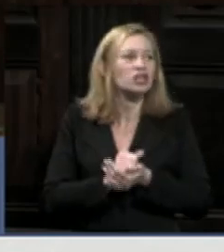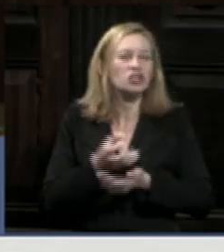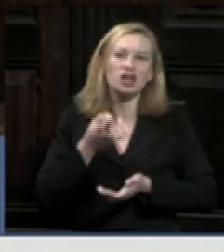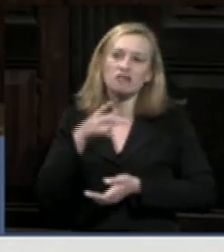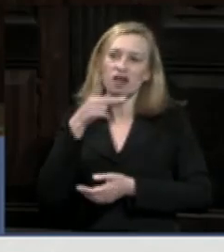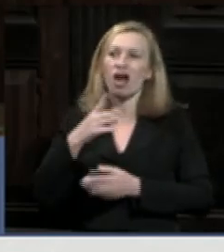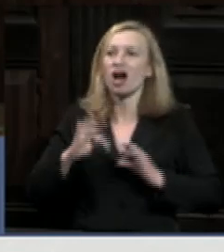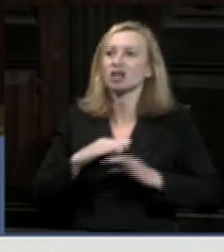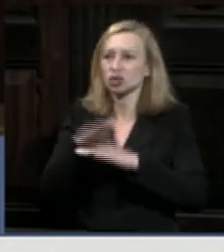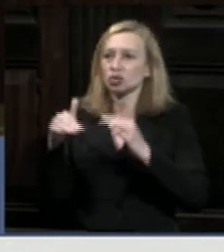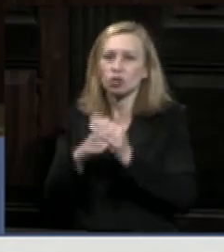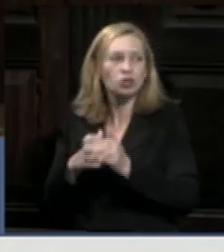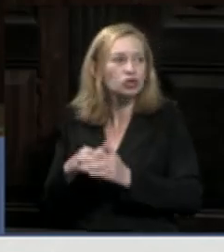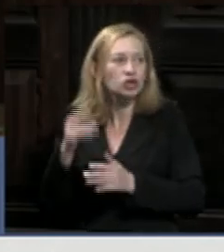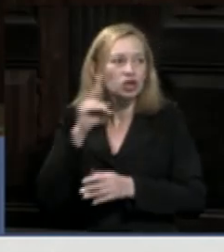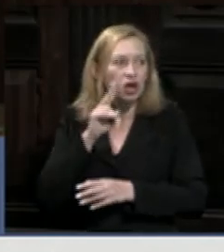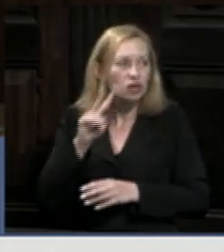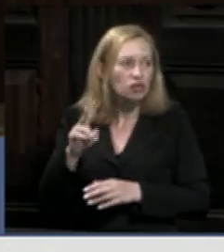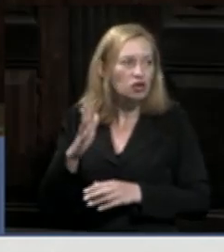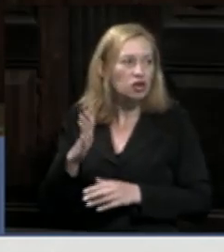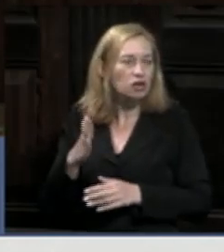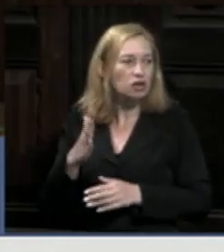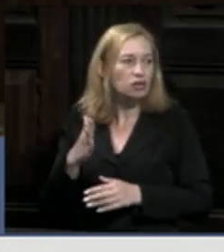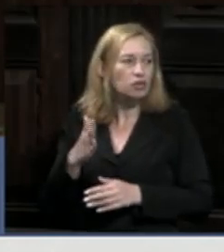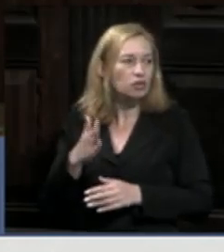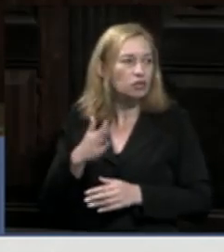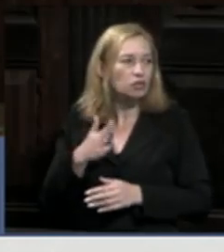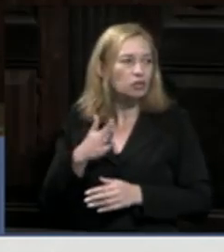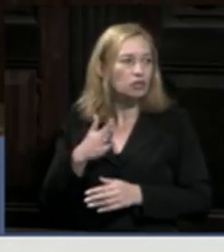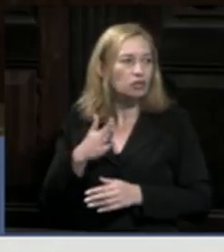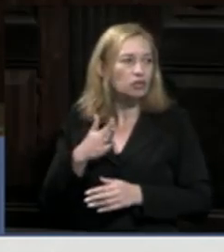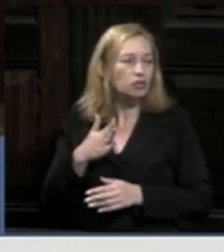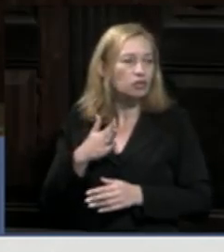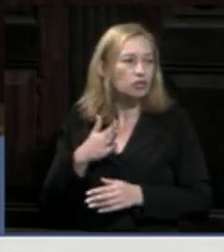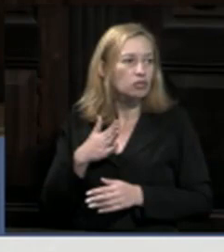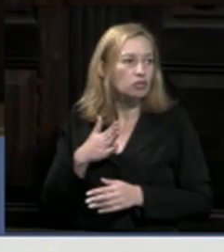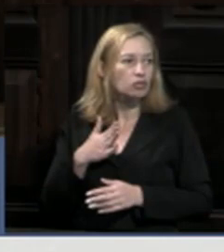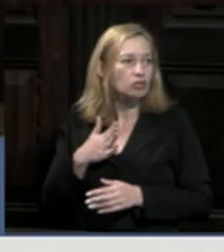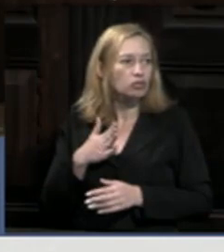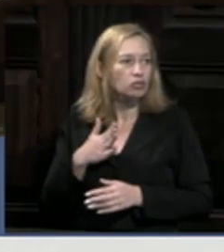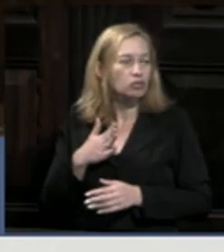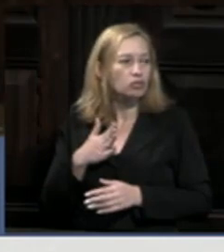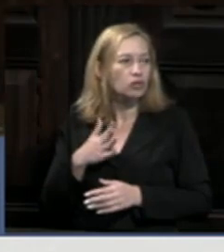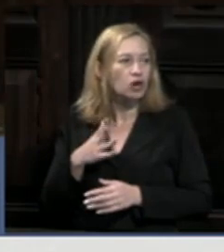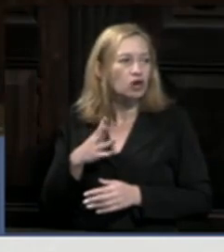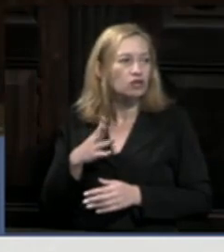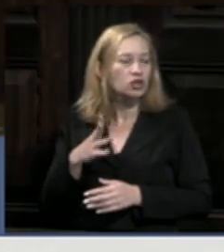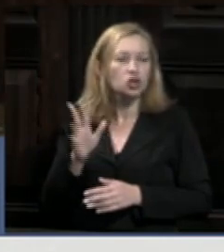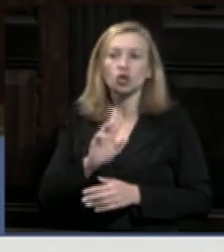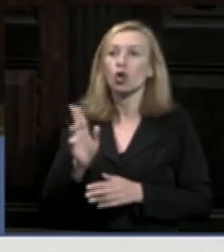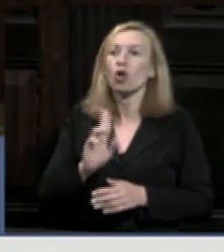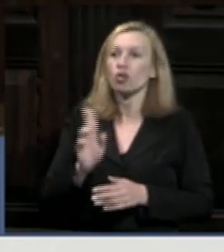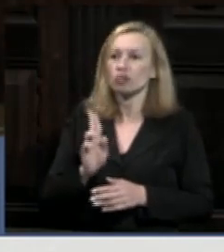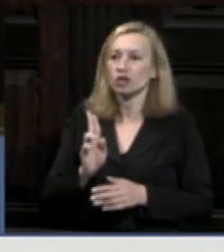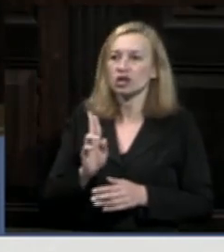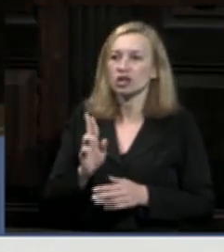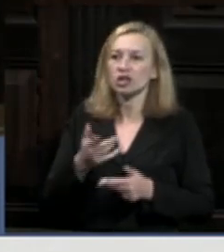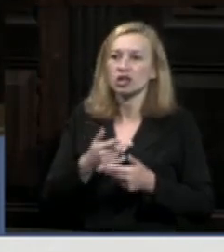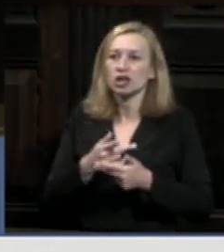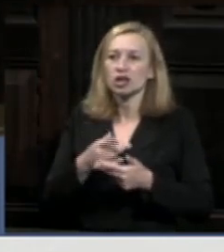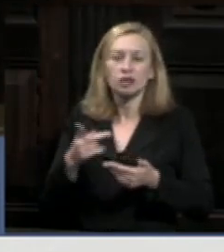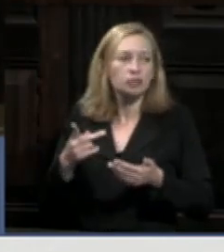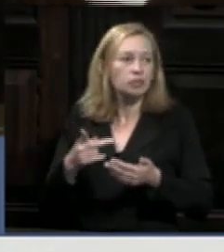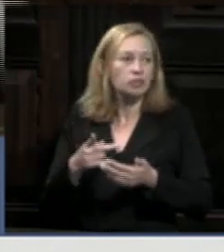que vincular o meu nome a ilícitos ou então de gente faz coisas erradas no caso